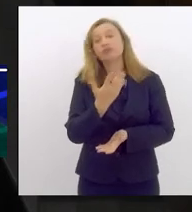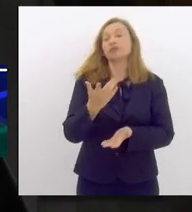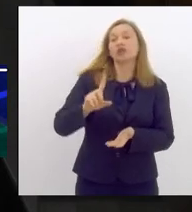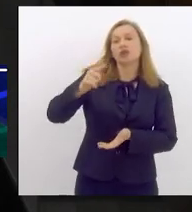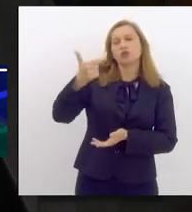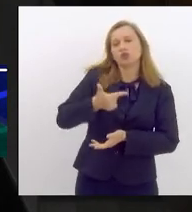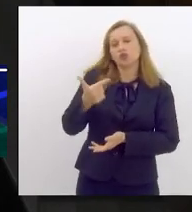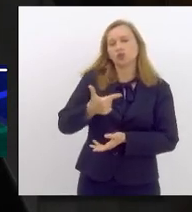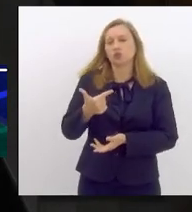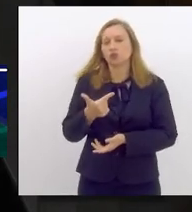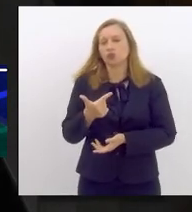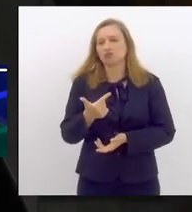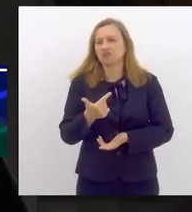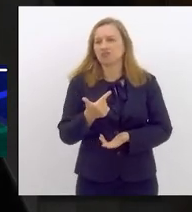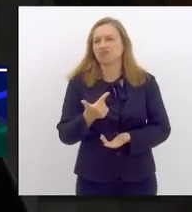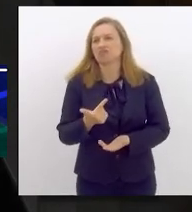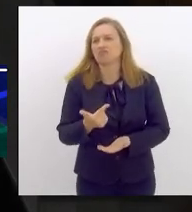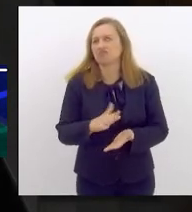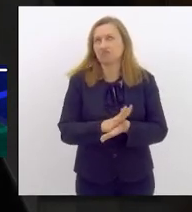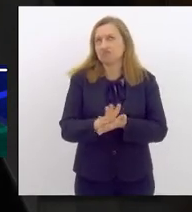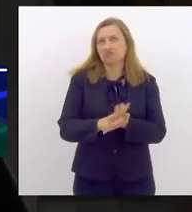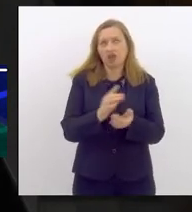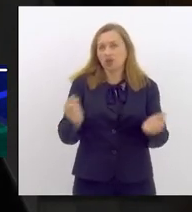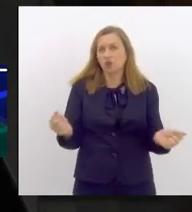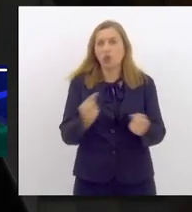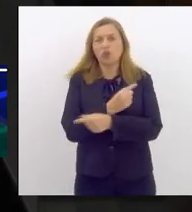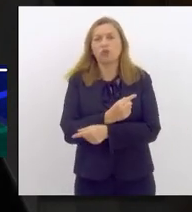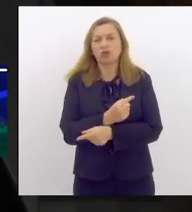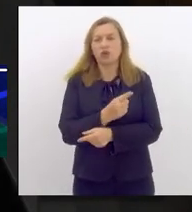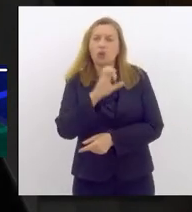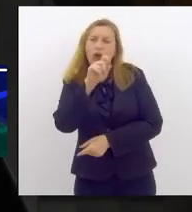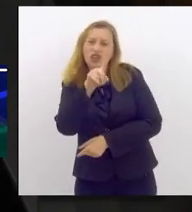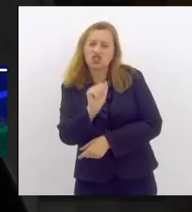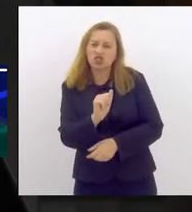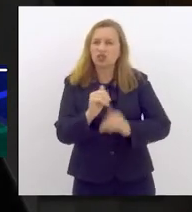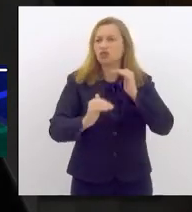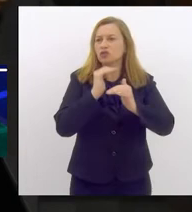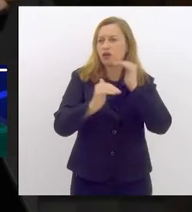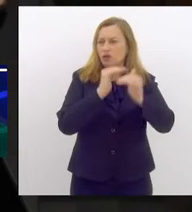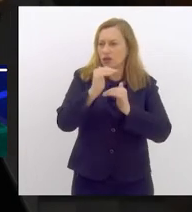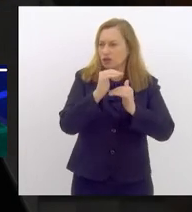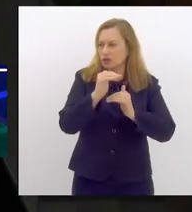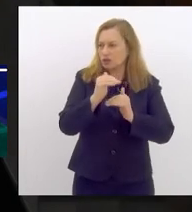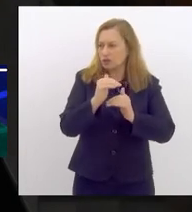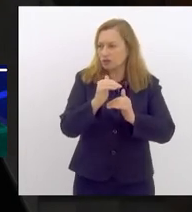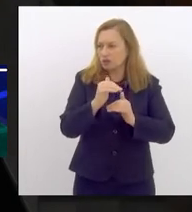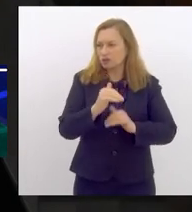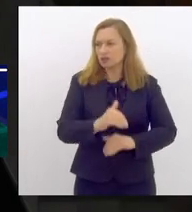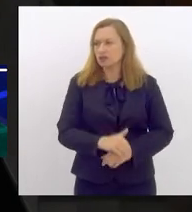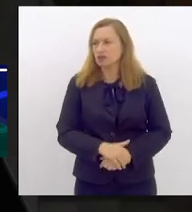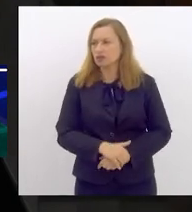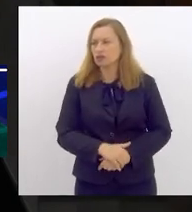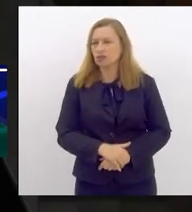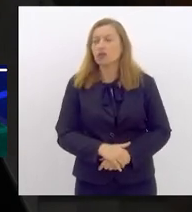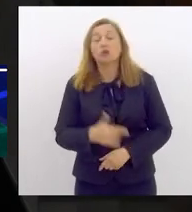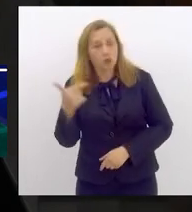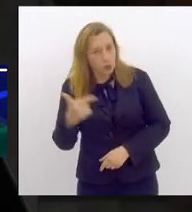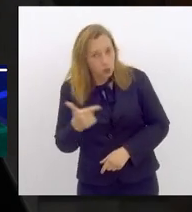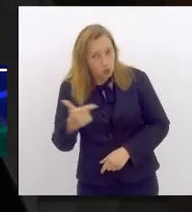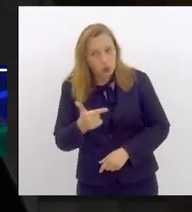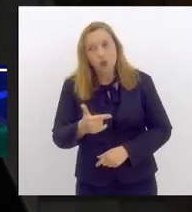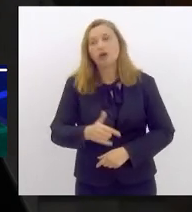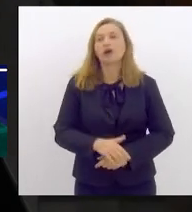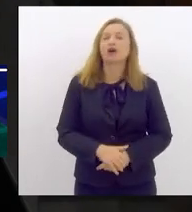segundo fator que também nada tem a ver com agenda do desenvolvimento primeira venda na CEDAE Oi e o